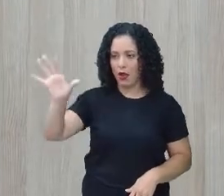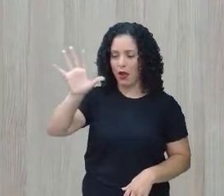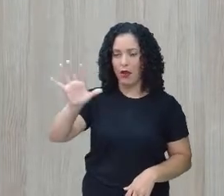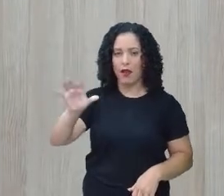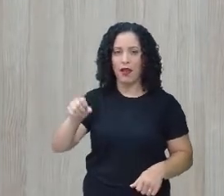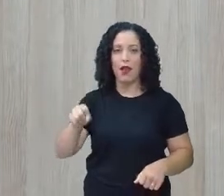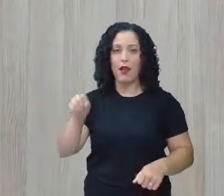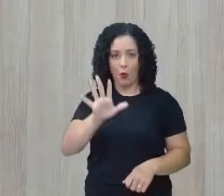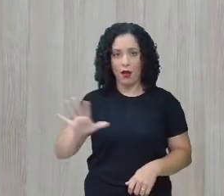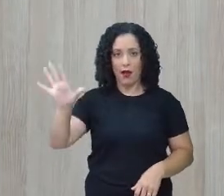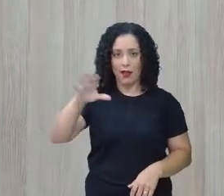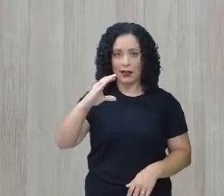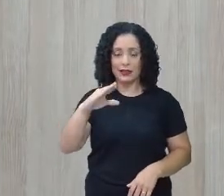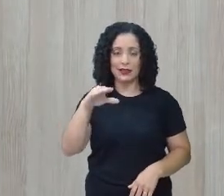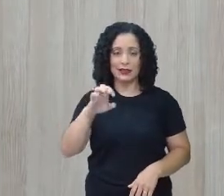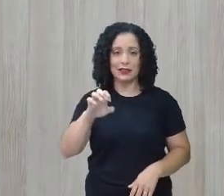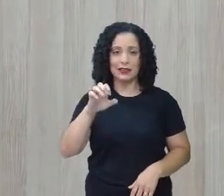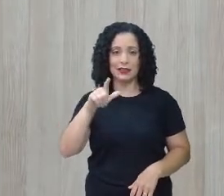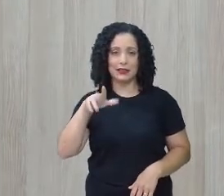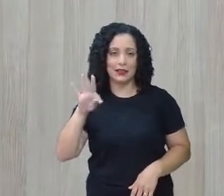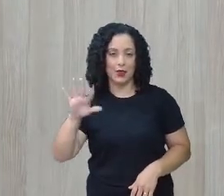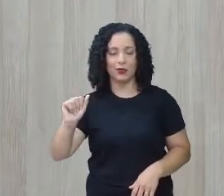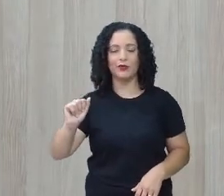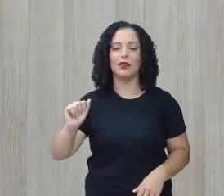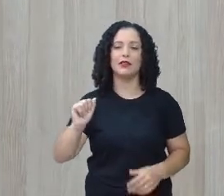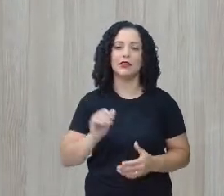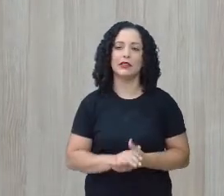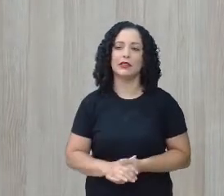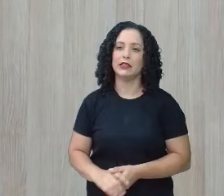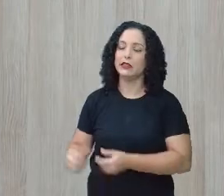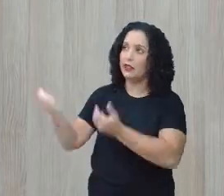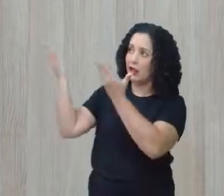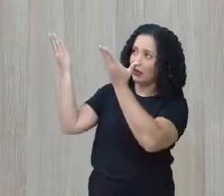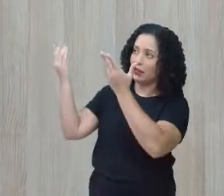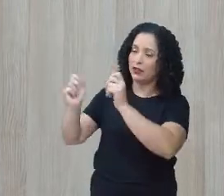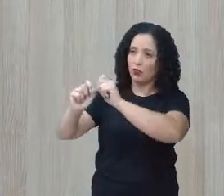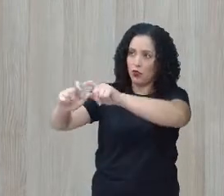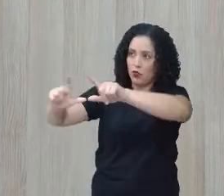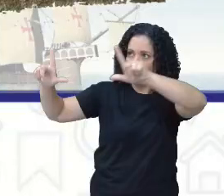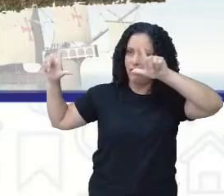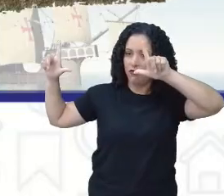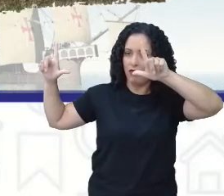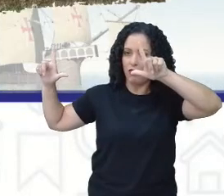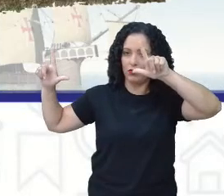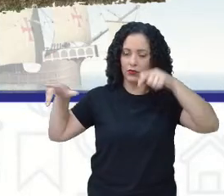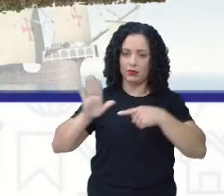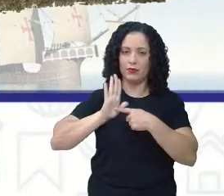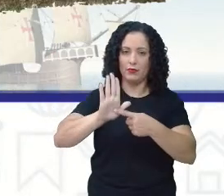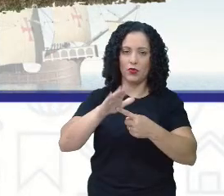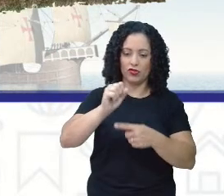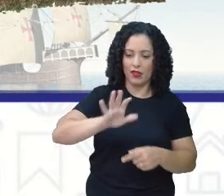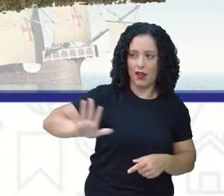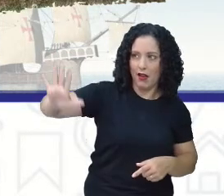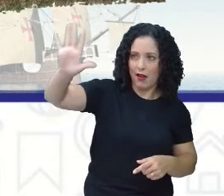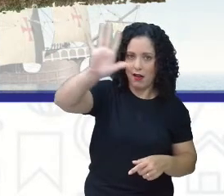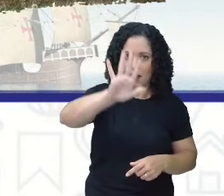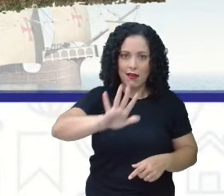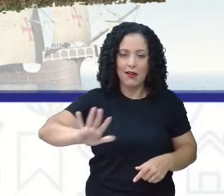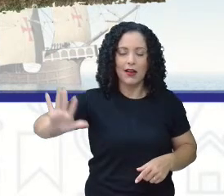aqui, ó. Aqui a gente tem uma imagem que mostra, né, o território de Ceuta